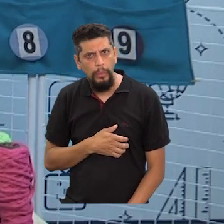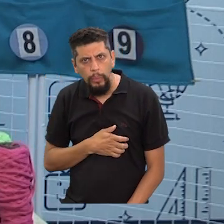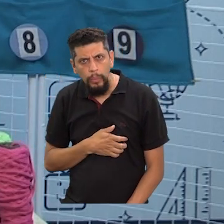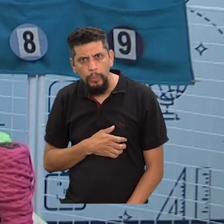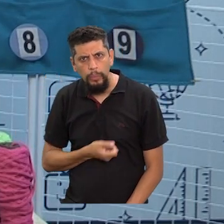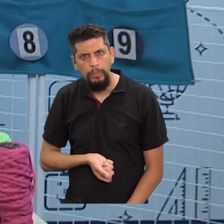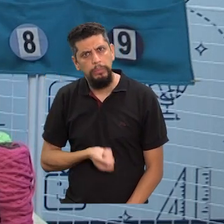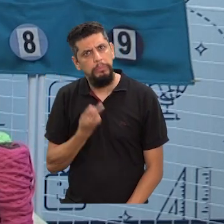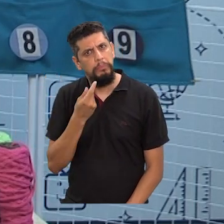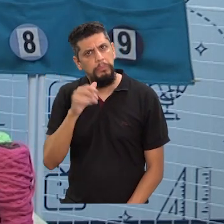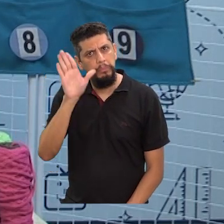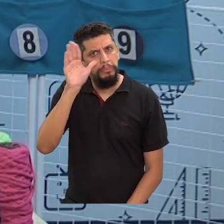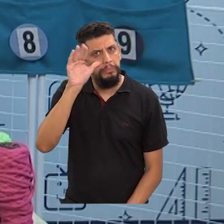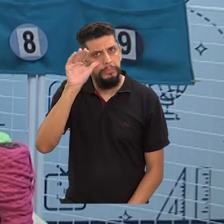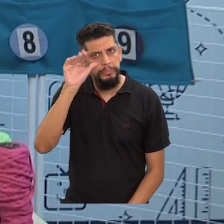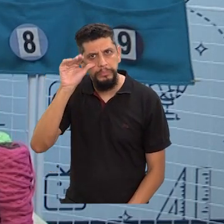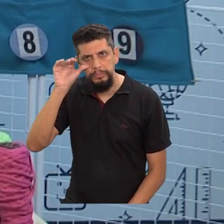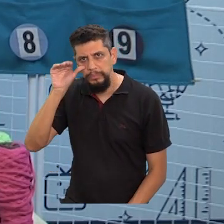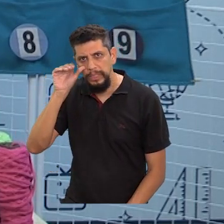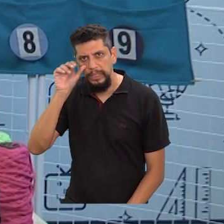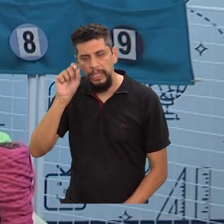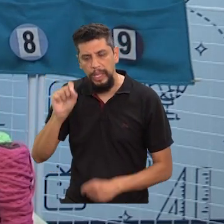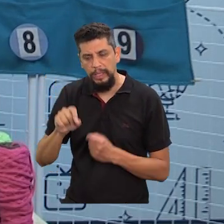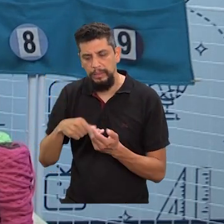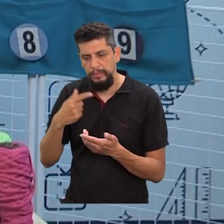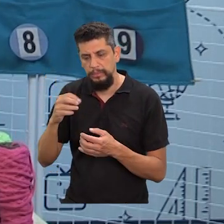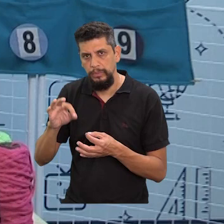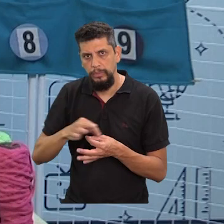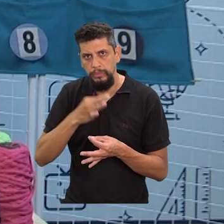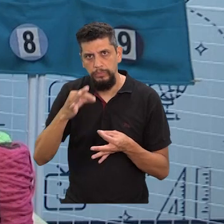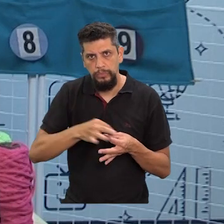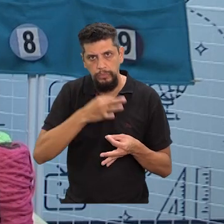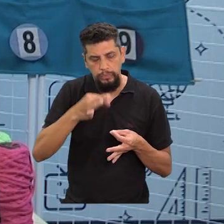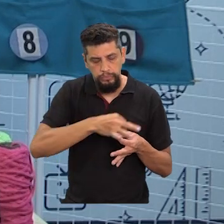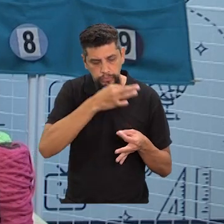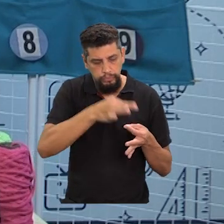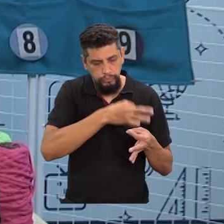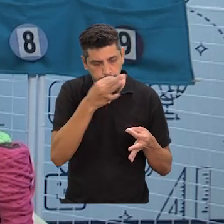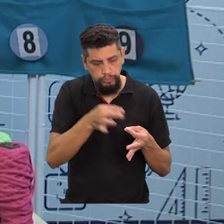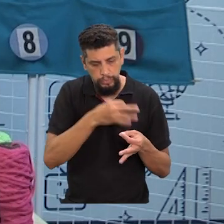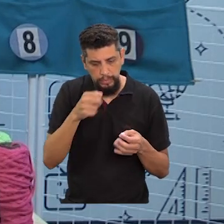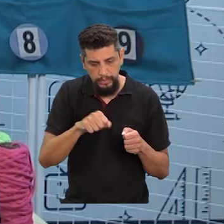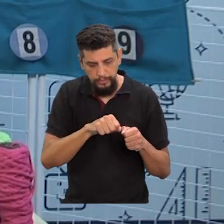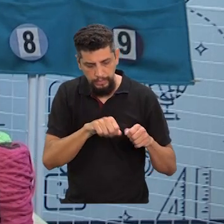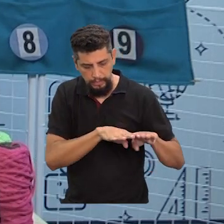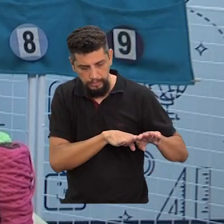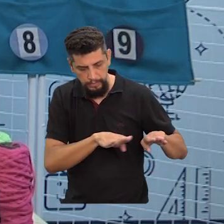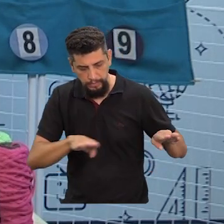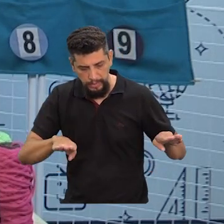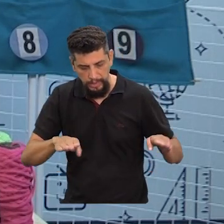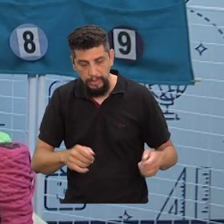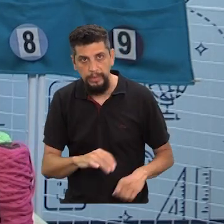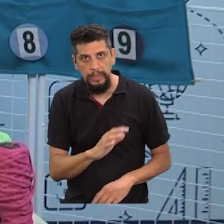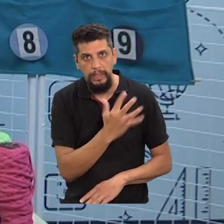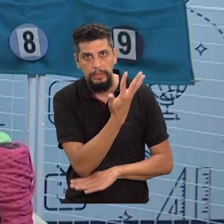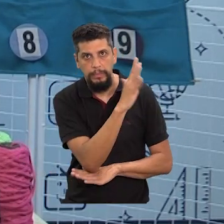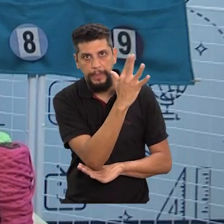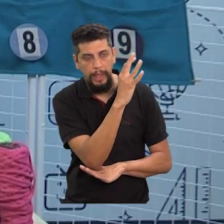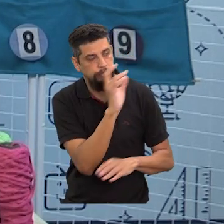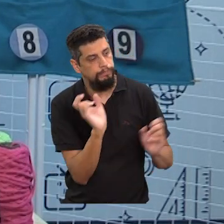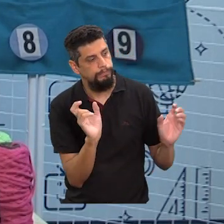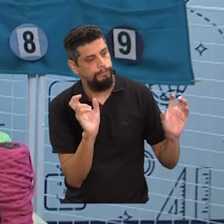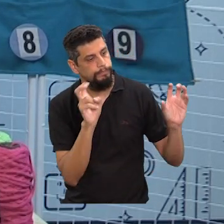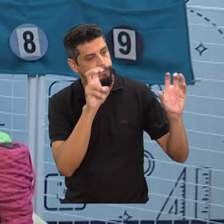começou a ficar curiosa com aquilo. Aracne, então, teceu seu primeiro tapete e, numa árvore próxima, o